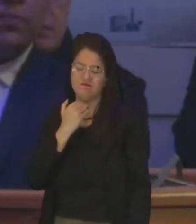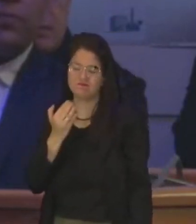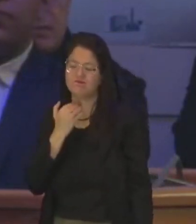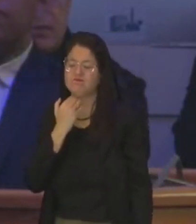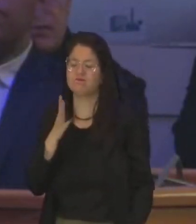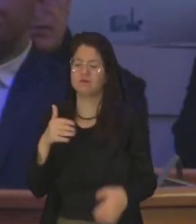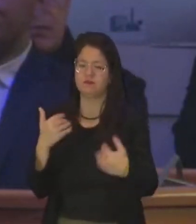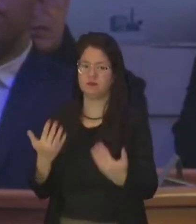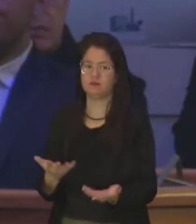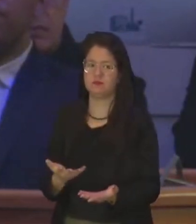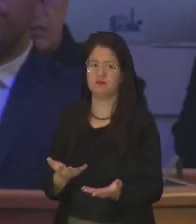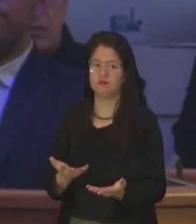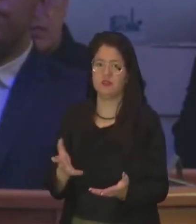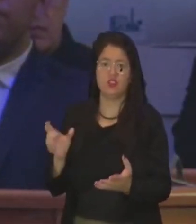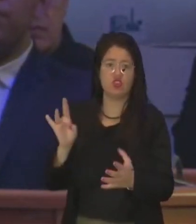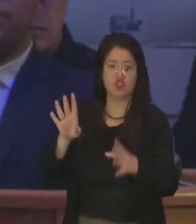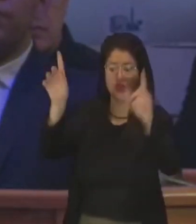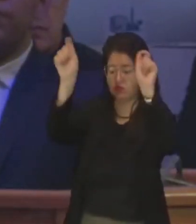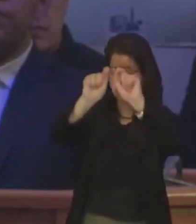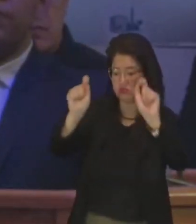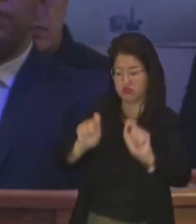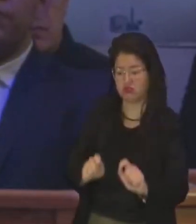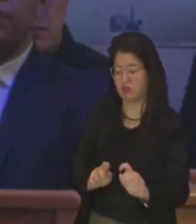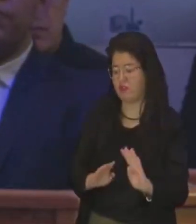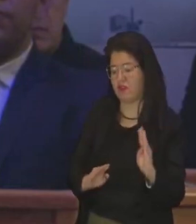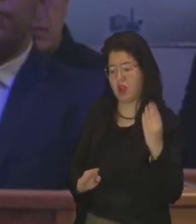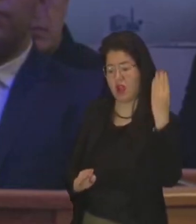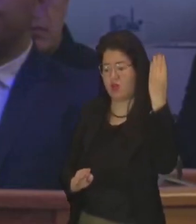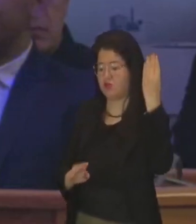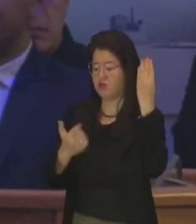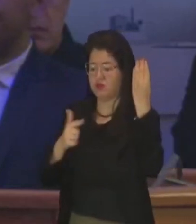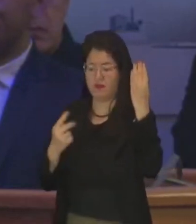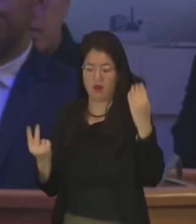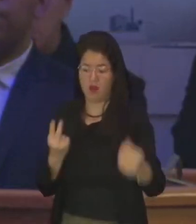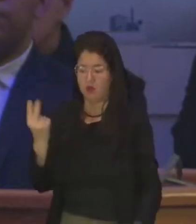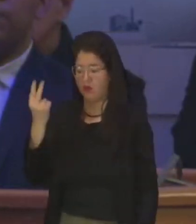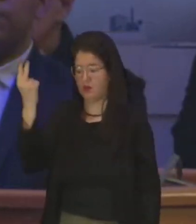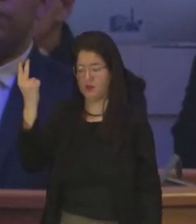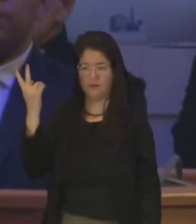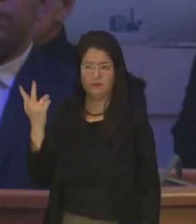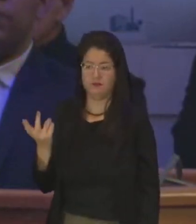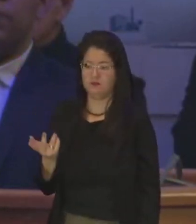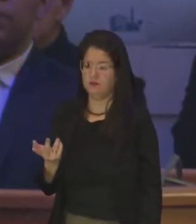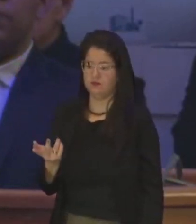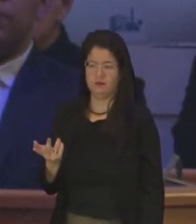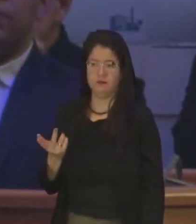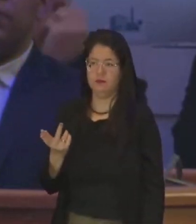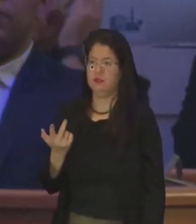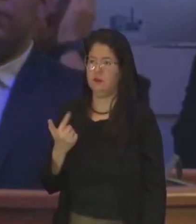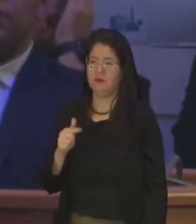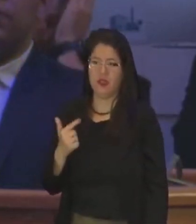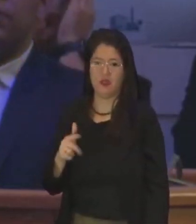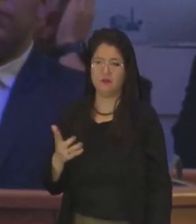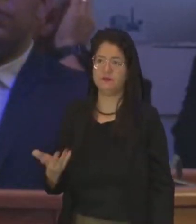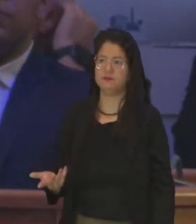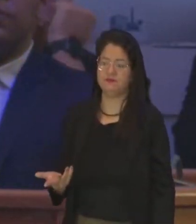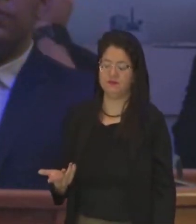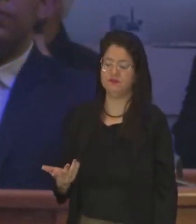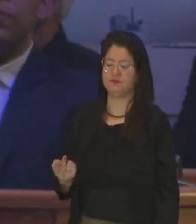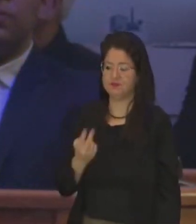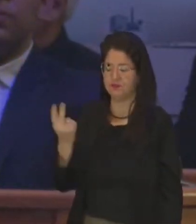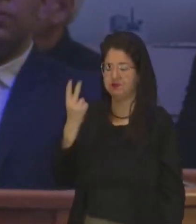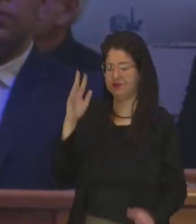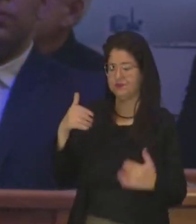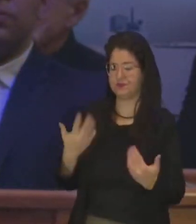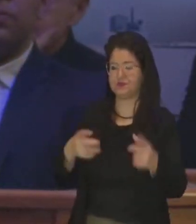são apenas ídolos, coisas sem valor, não prestam. É inútil.